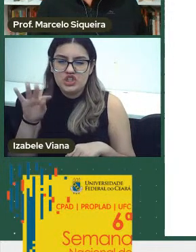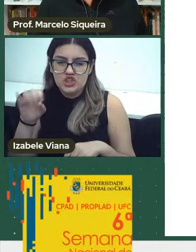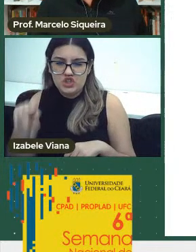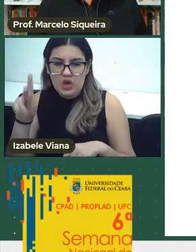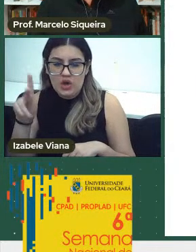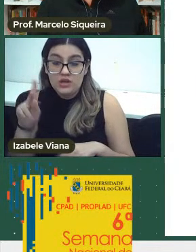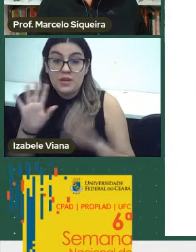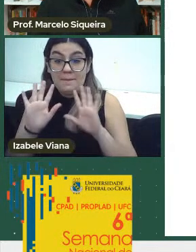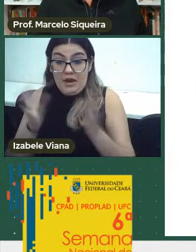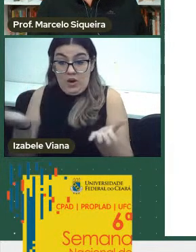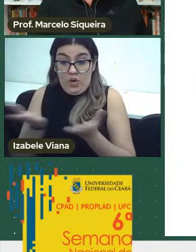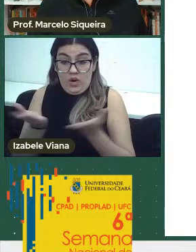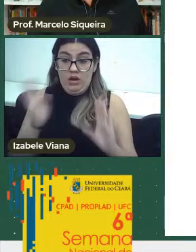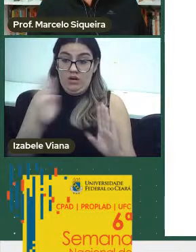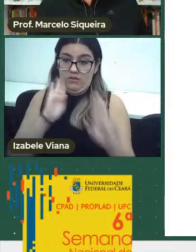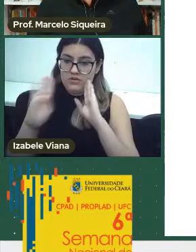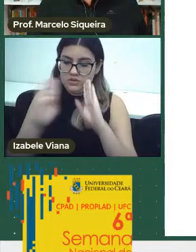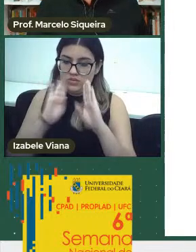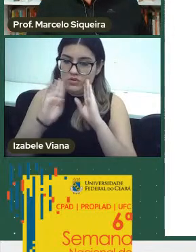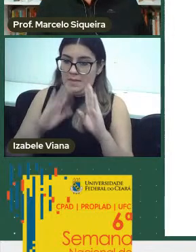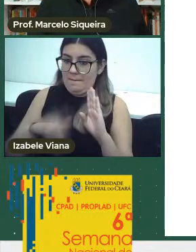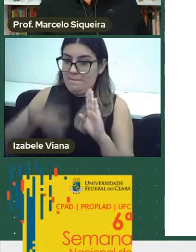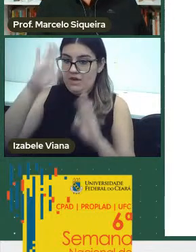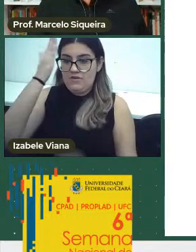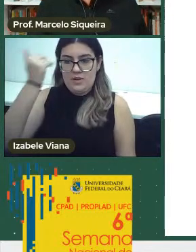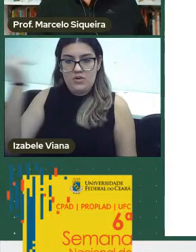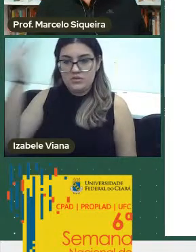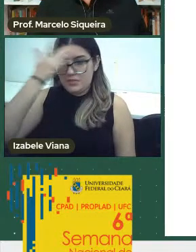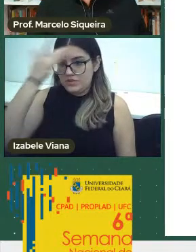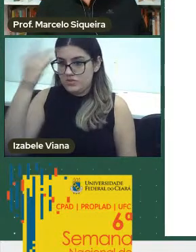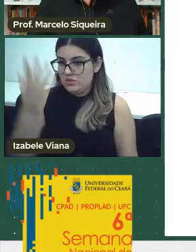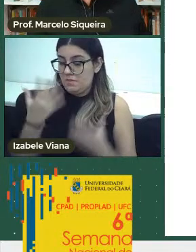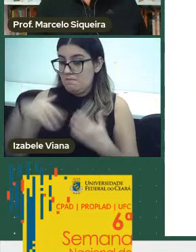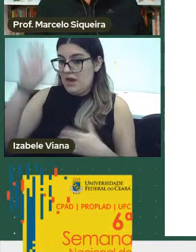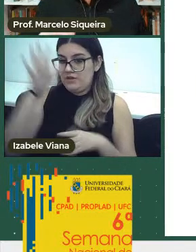tempo gasto dentro da... A gente vê que são